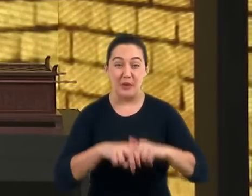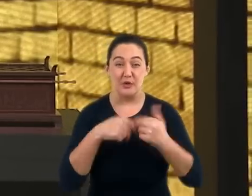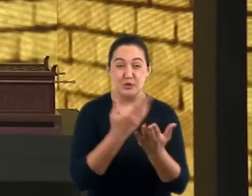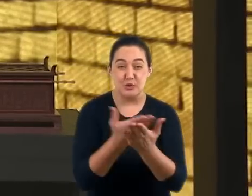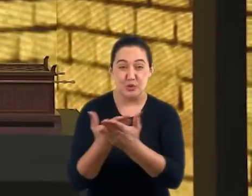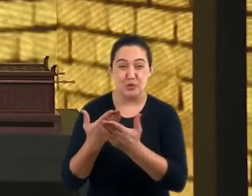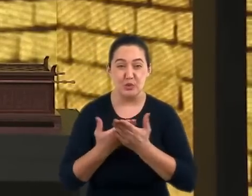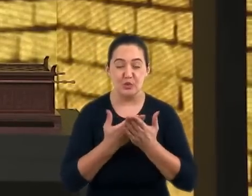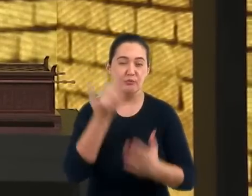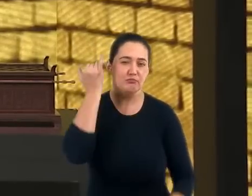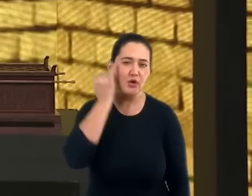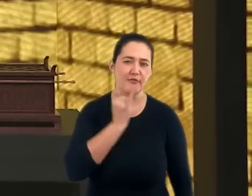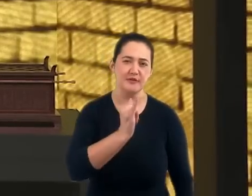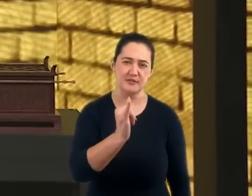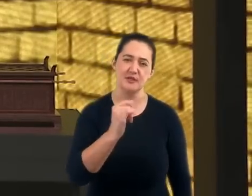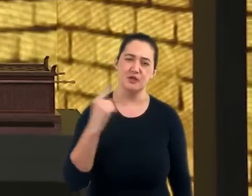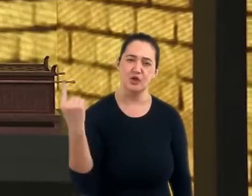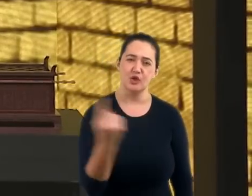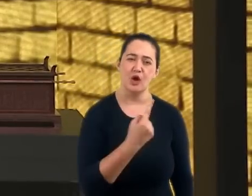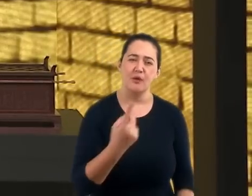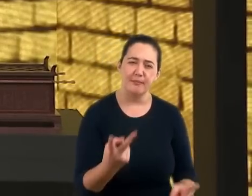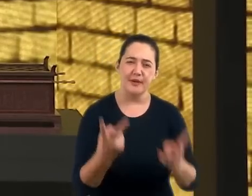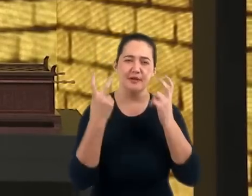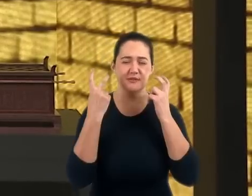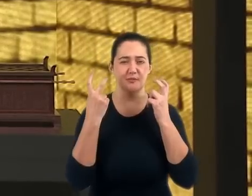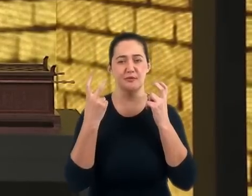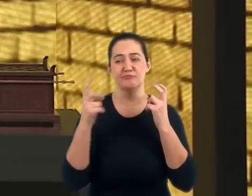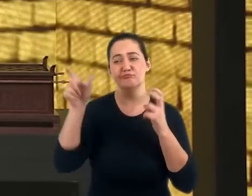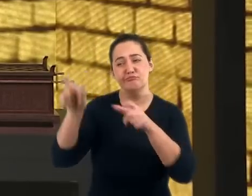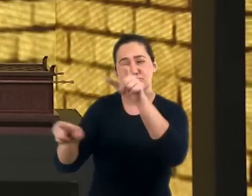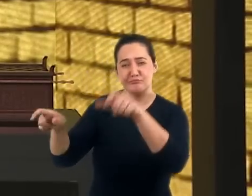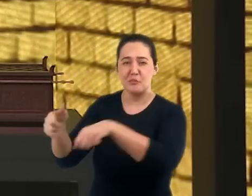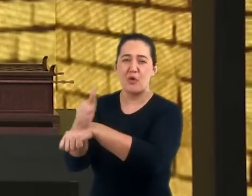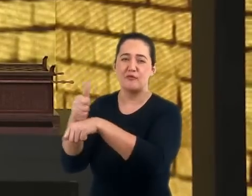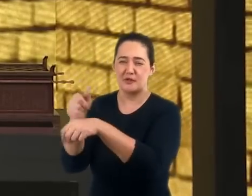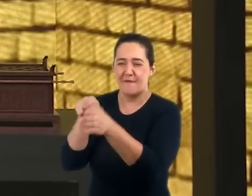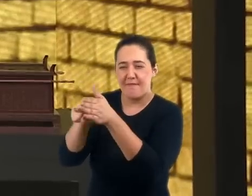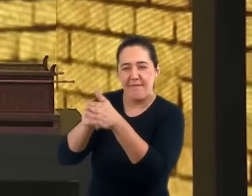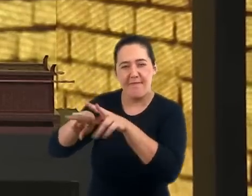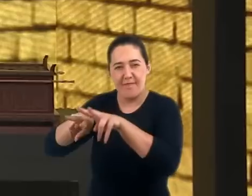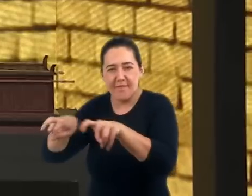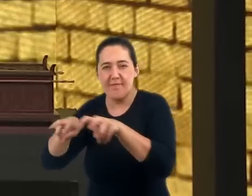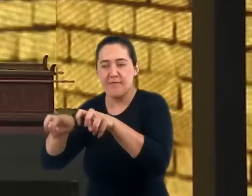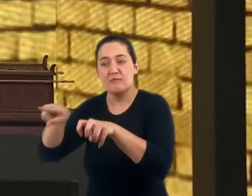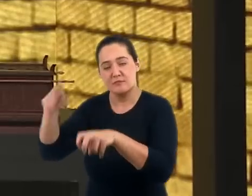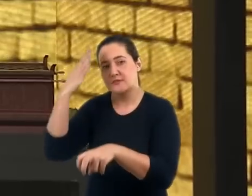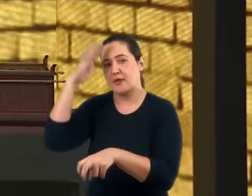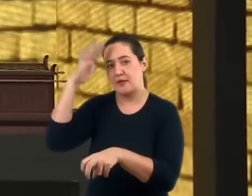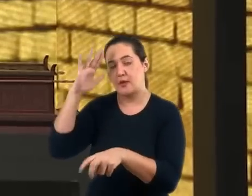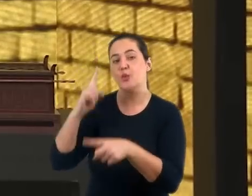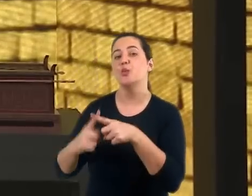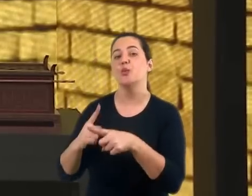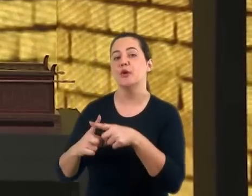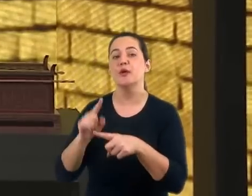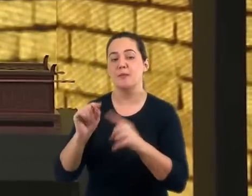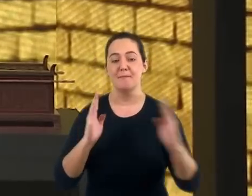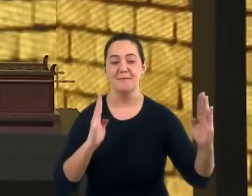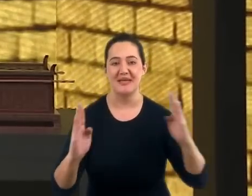da profecia, nós percebemos, os estudiosos da Bíblia também, que este período